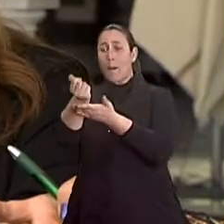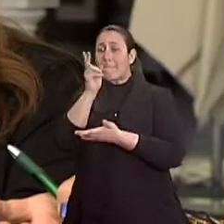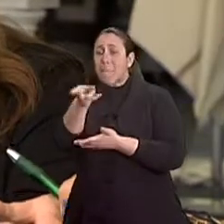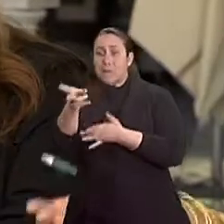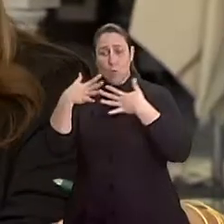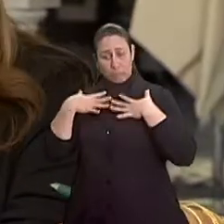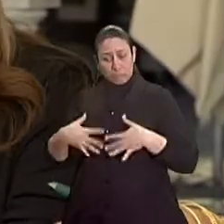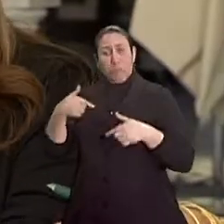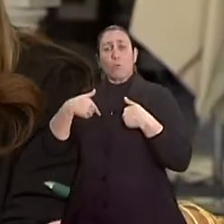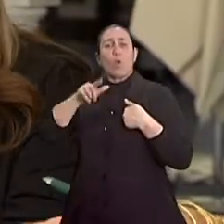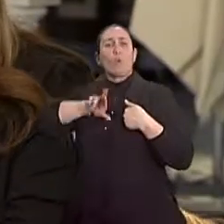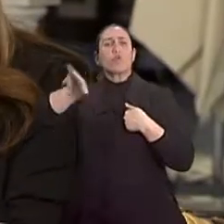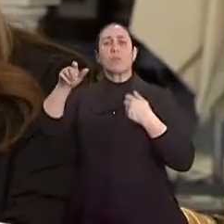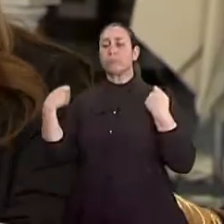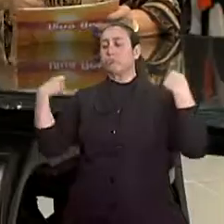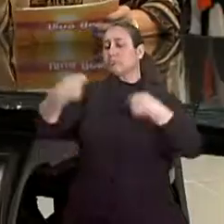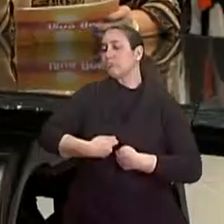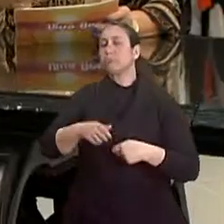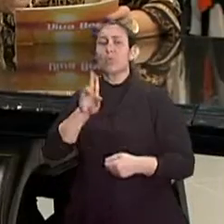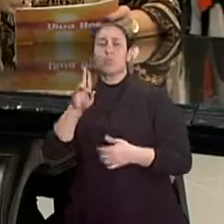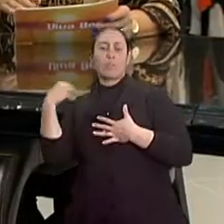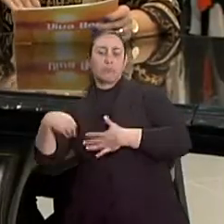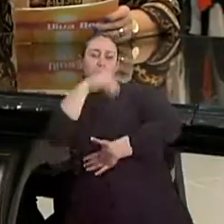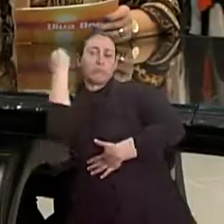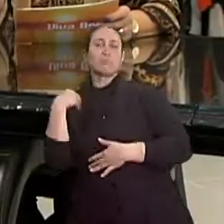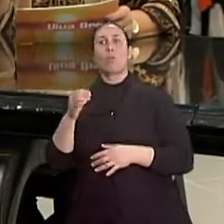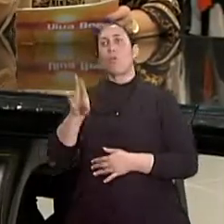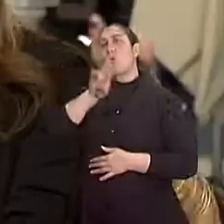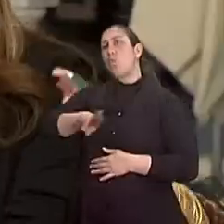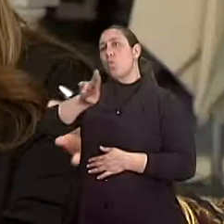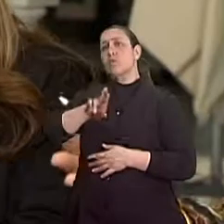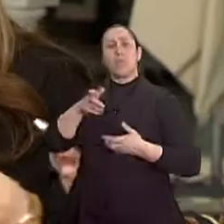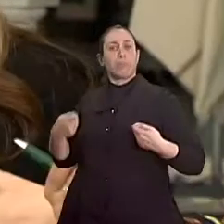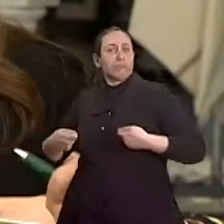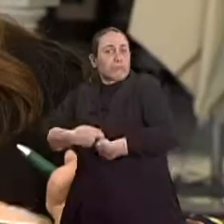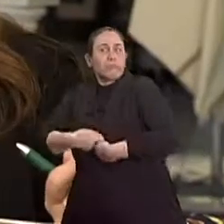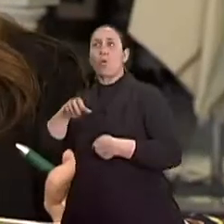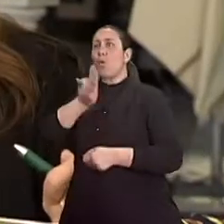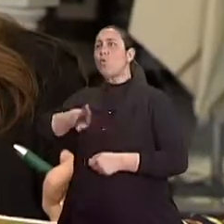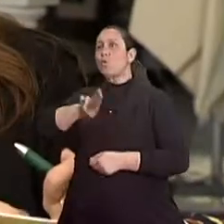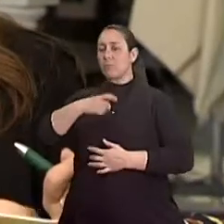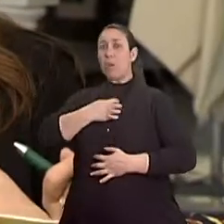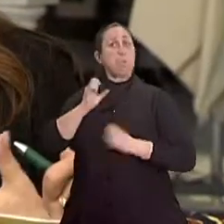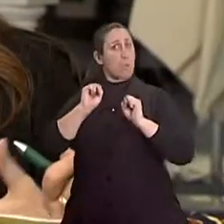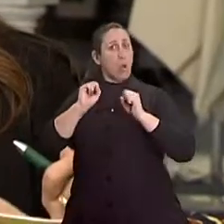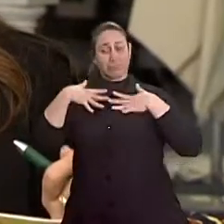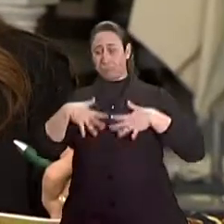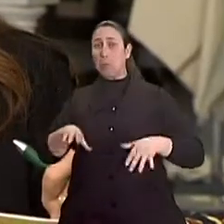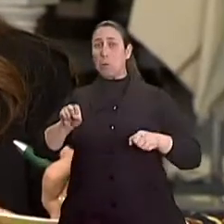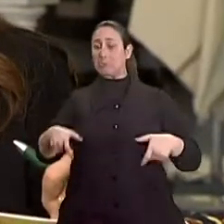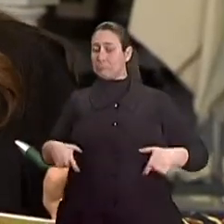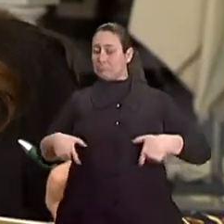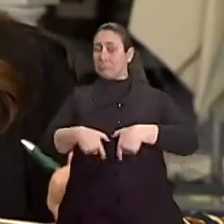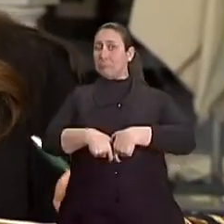sem dúvida. Sem dúvida. É, né? É assim que é a roupa. O acessório, o que põe no pescoço. Ali ela pode botar um cinto e pode deixar mais blusado